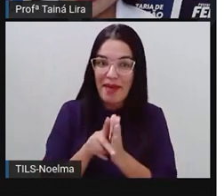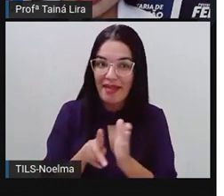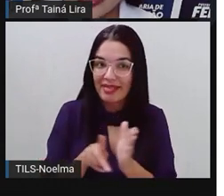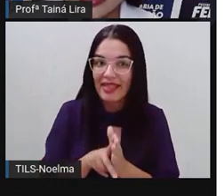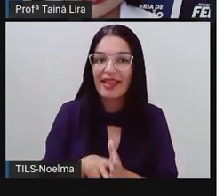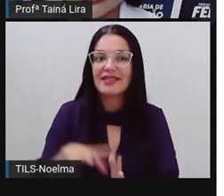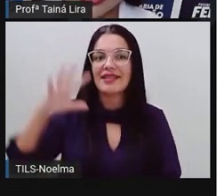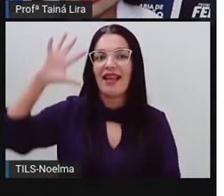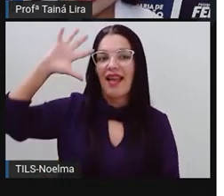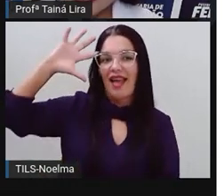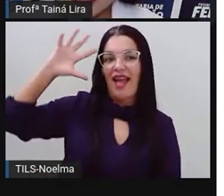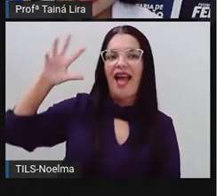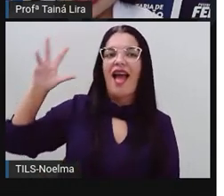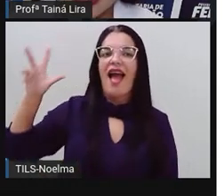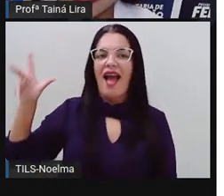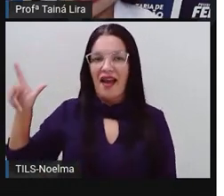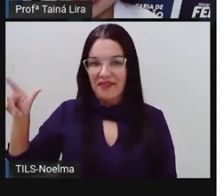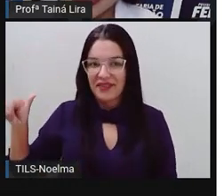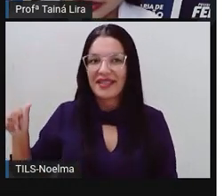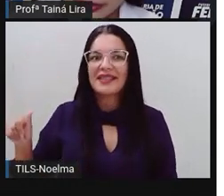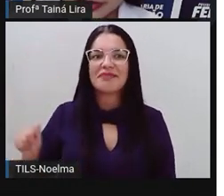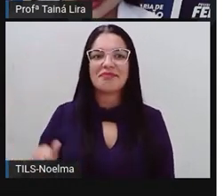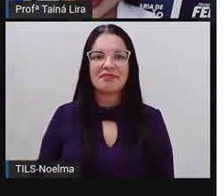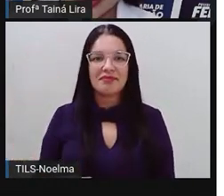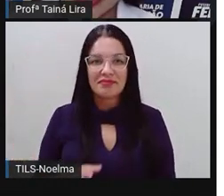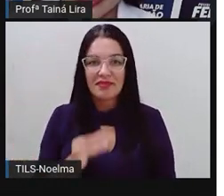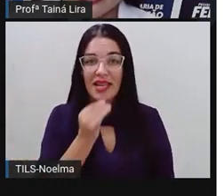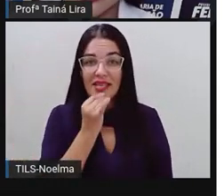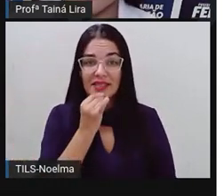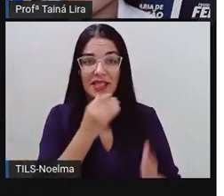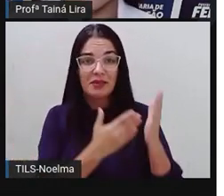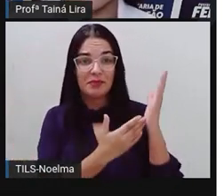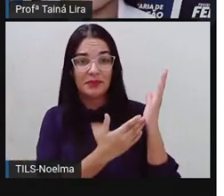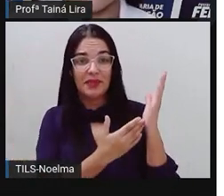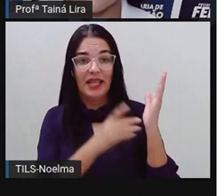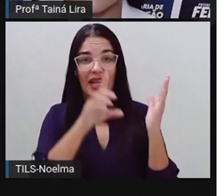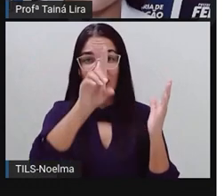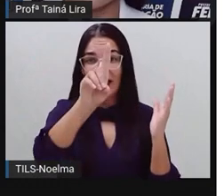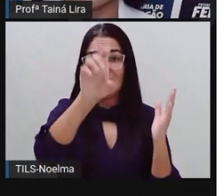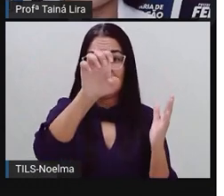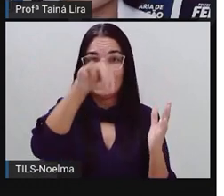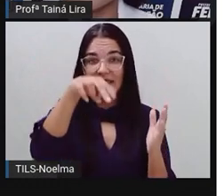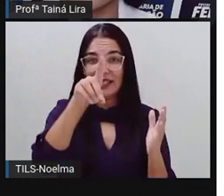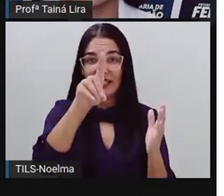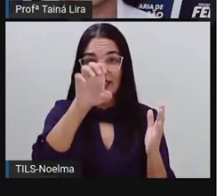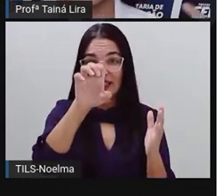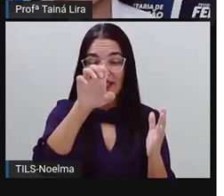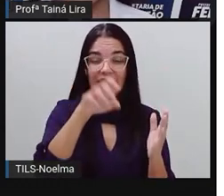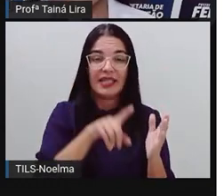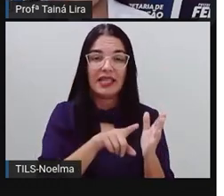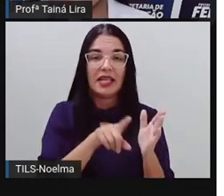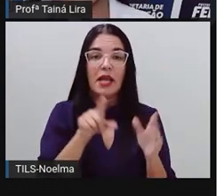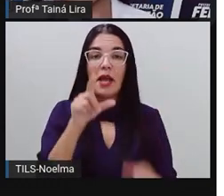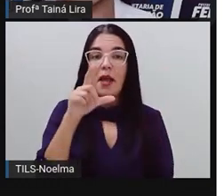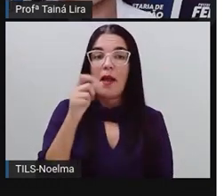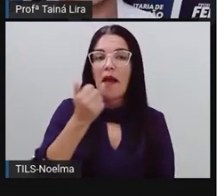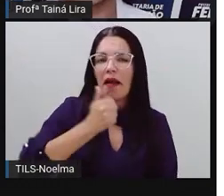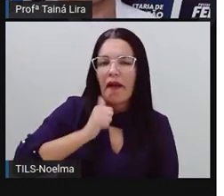que vieram de lá da África Então olha lá exemplo de entender